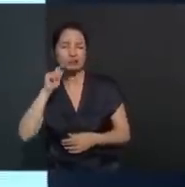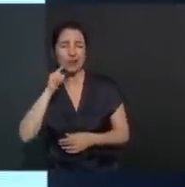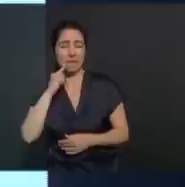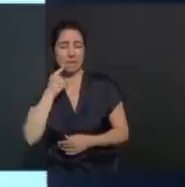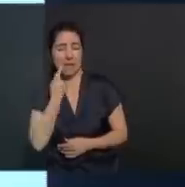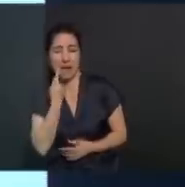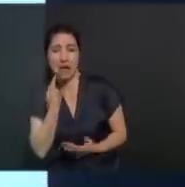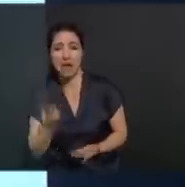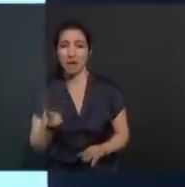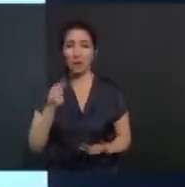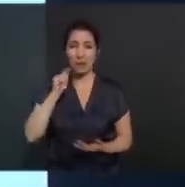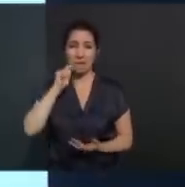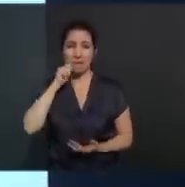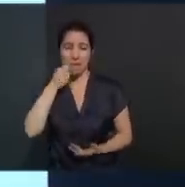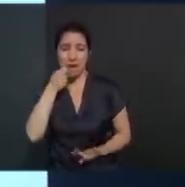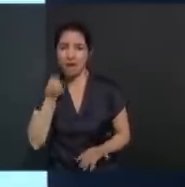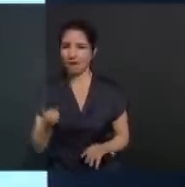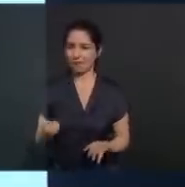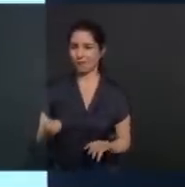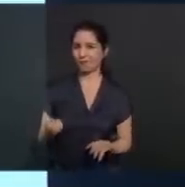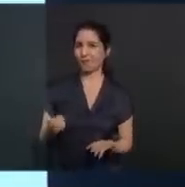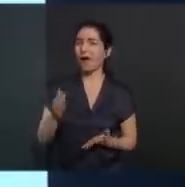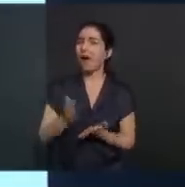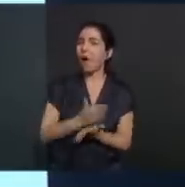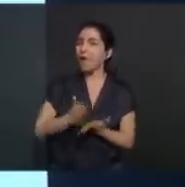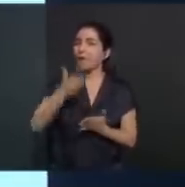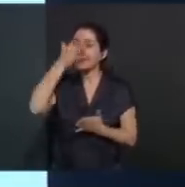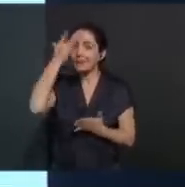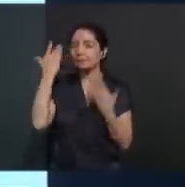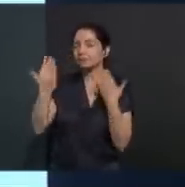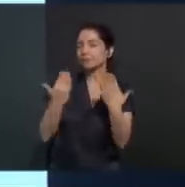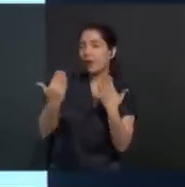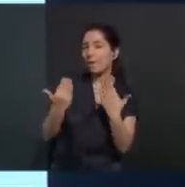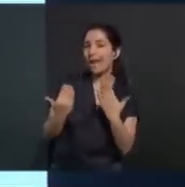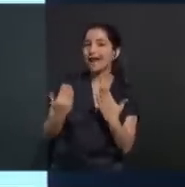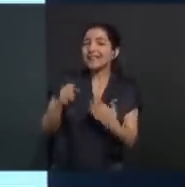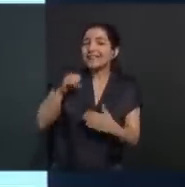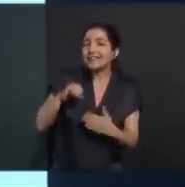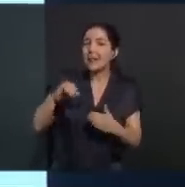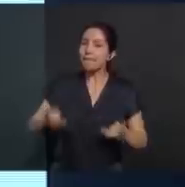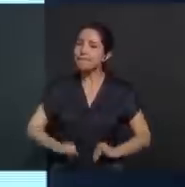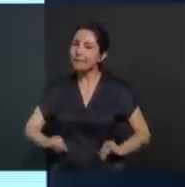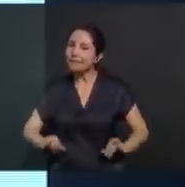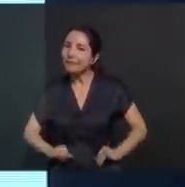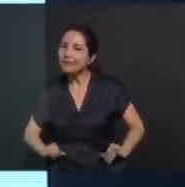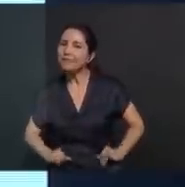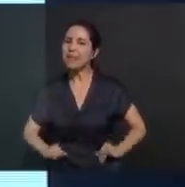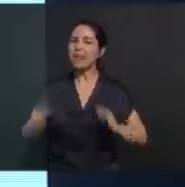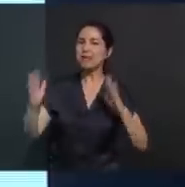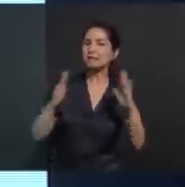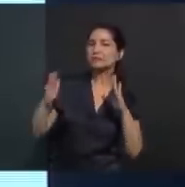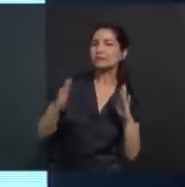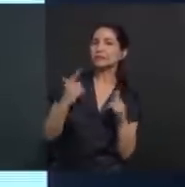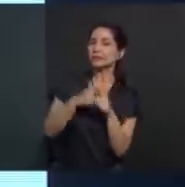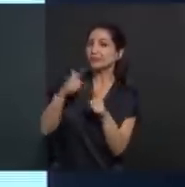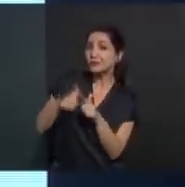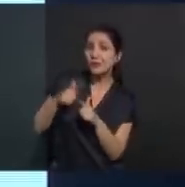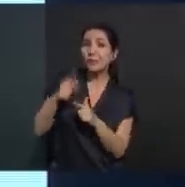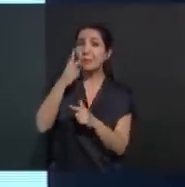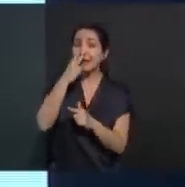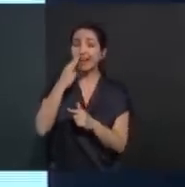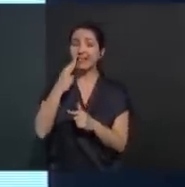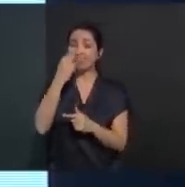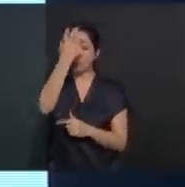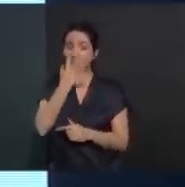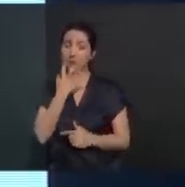no deserto. É para você tirar para fora a fidelidade que você disse que sempre teve por Jesus. Fidelidade vem para